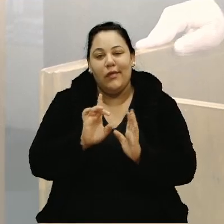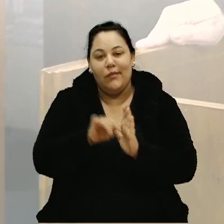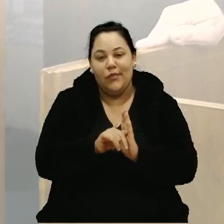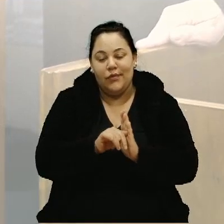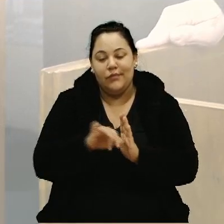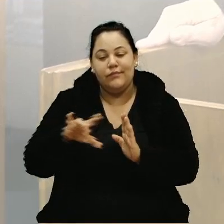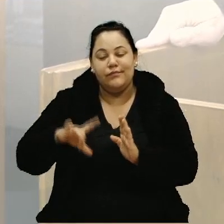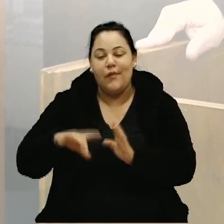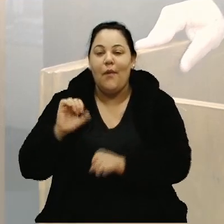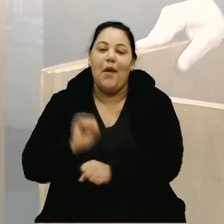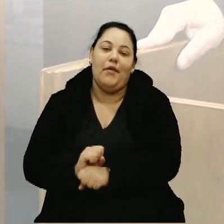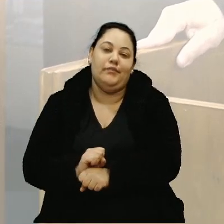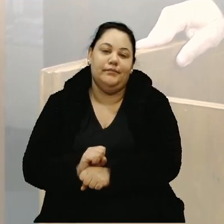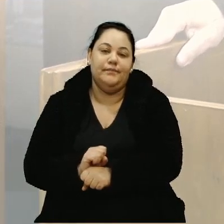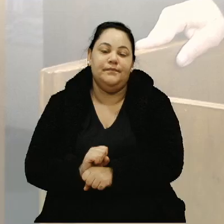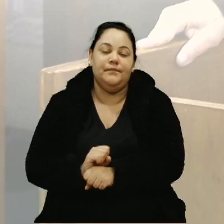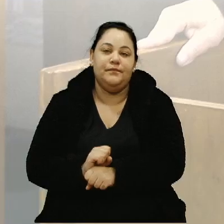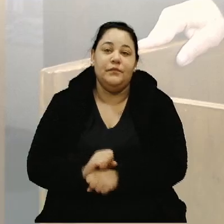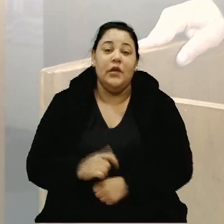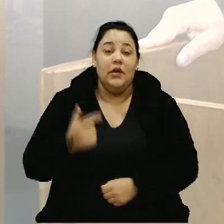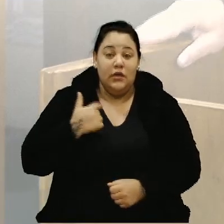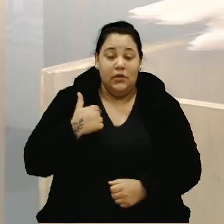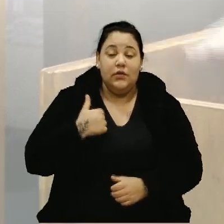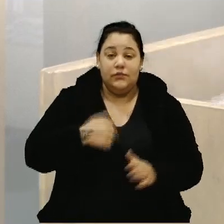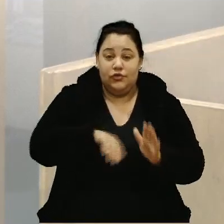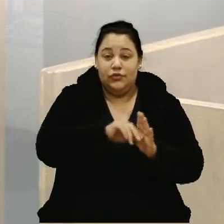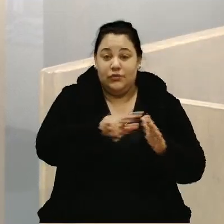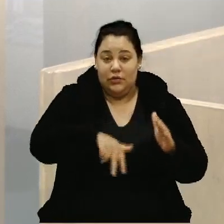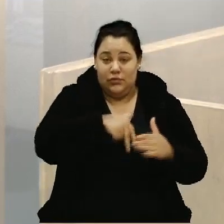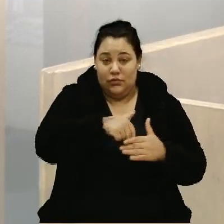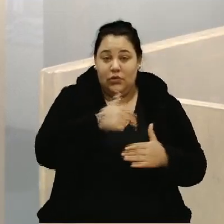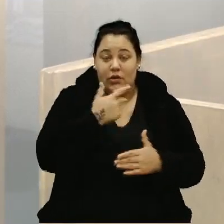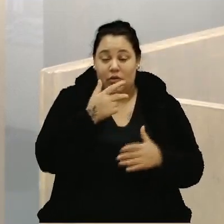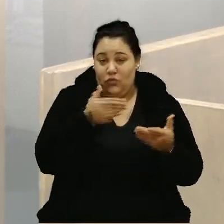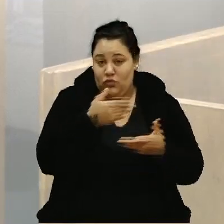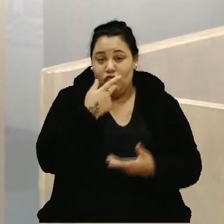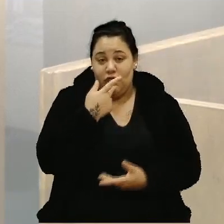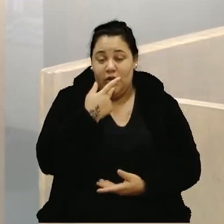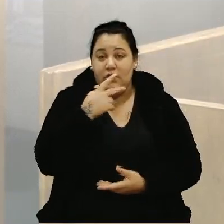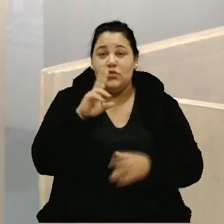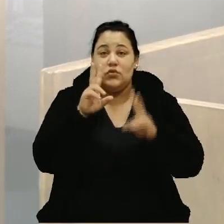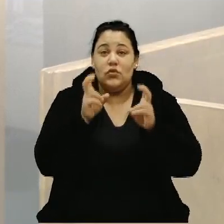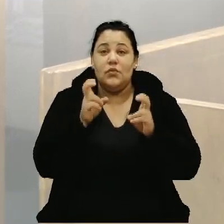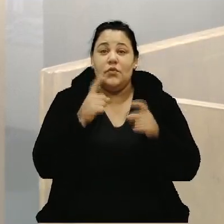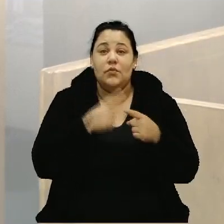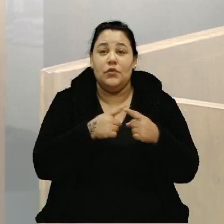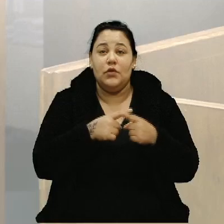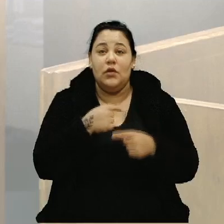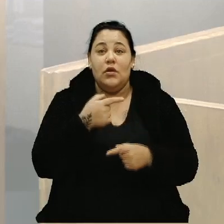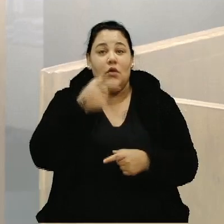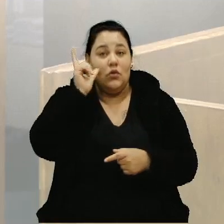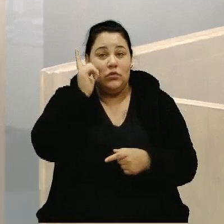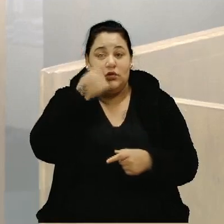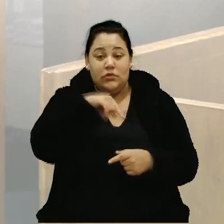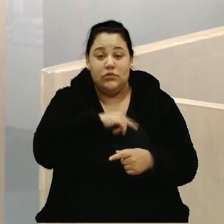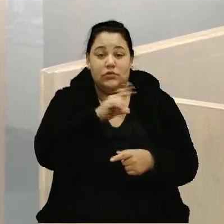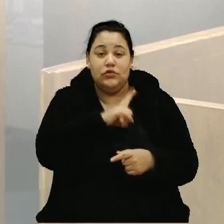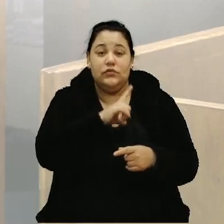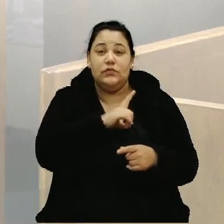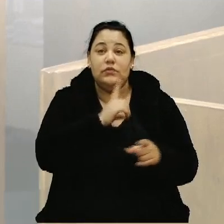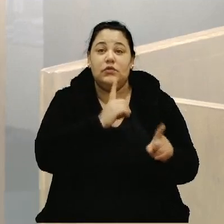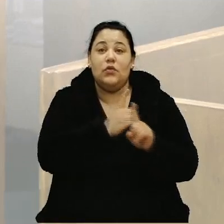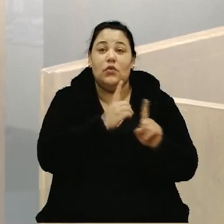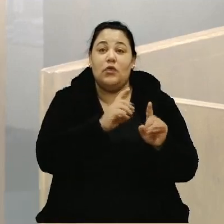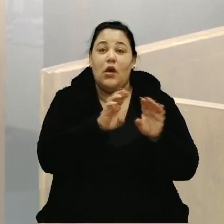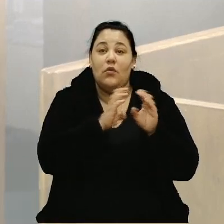final. E eu venho aqui hoje falar também sobre isso, porque ontem nós tivemos um encontro com a nossa